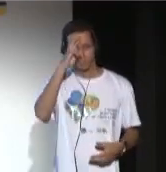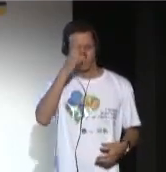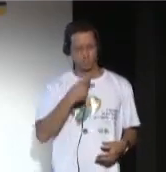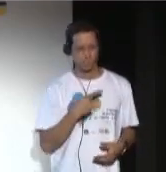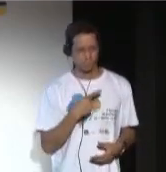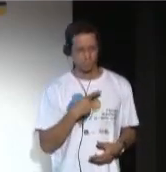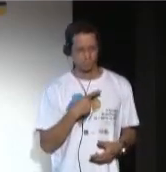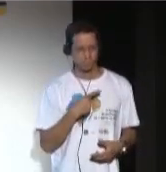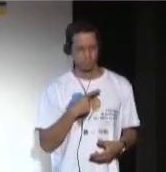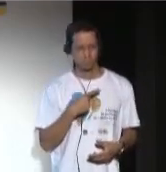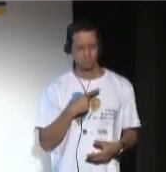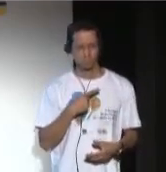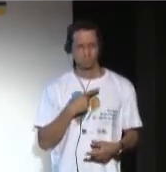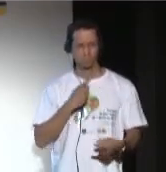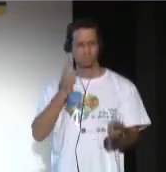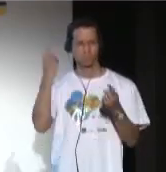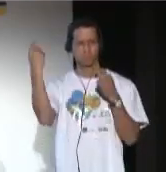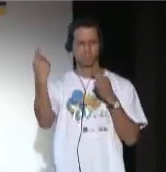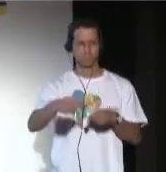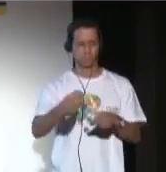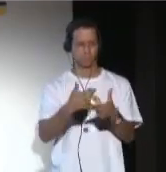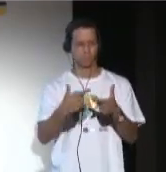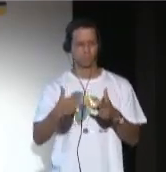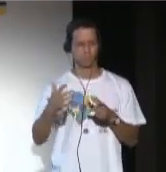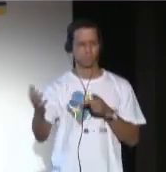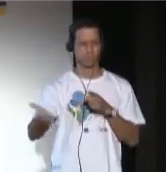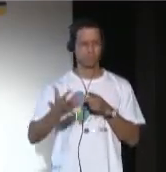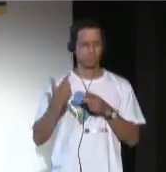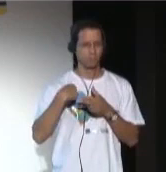e confrontar aqueles intimidadores.